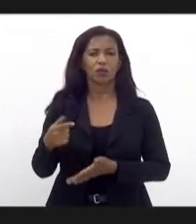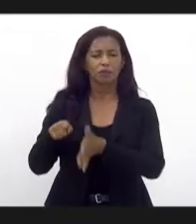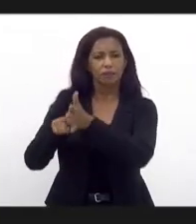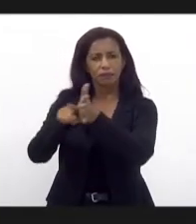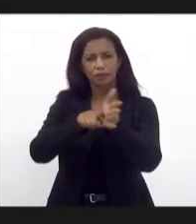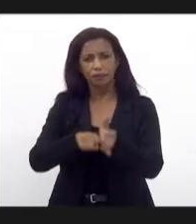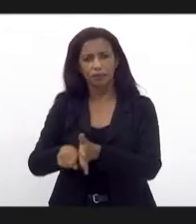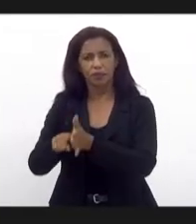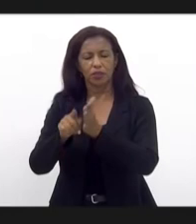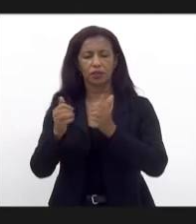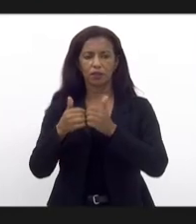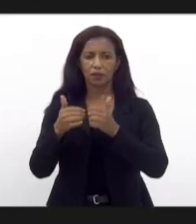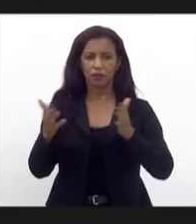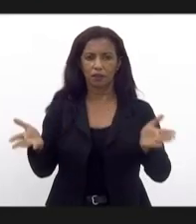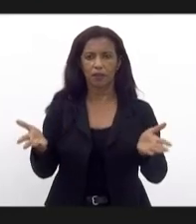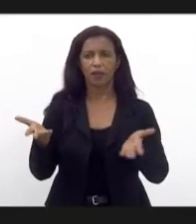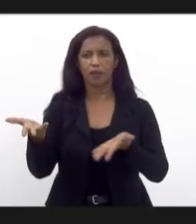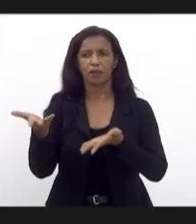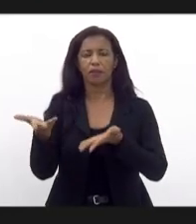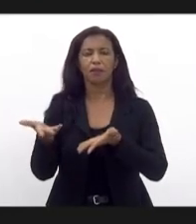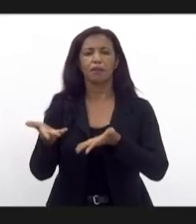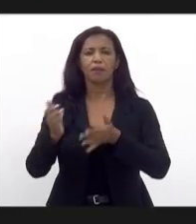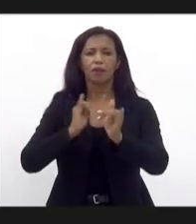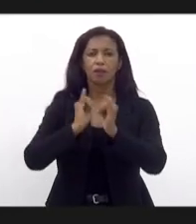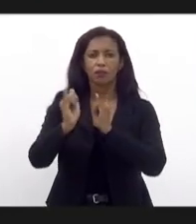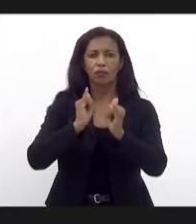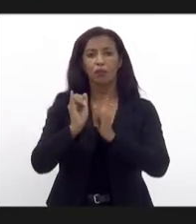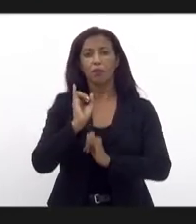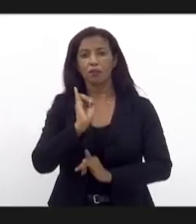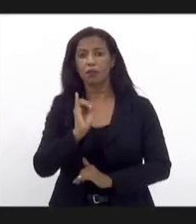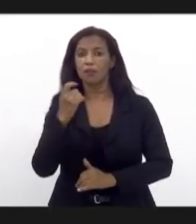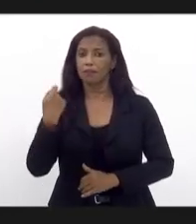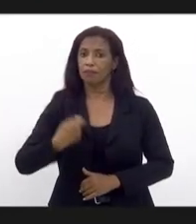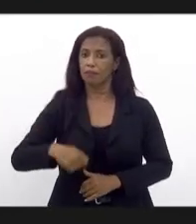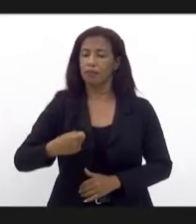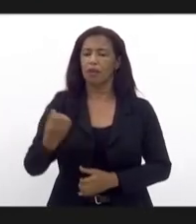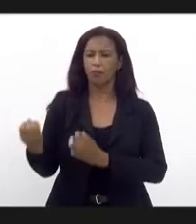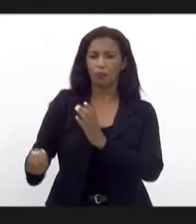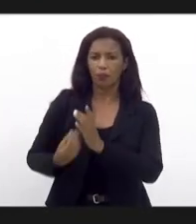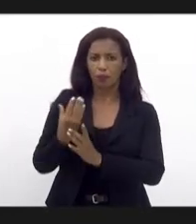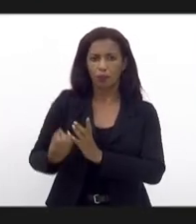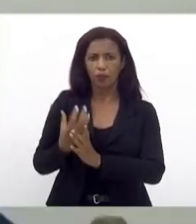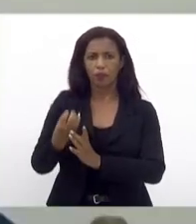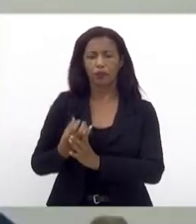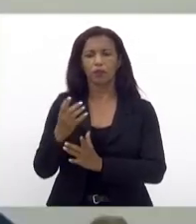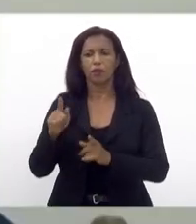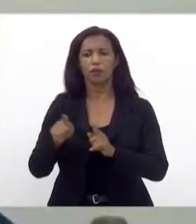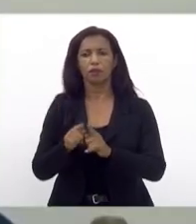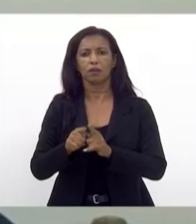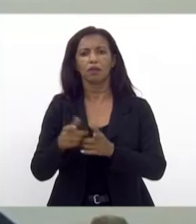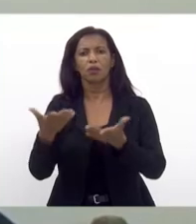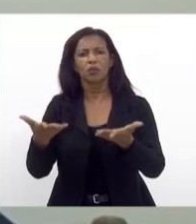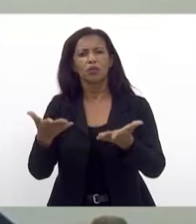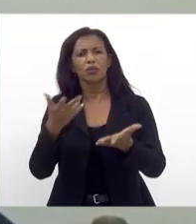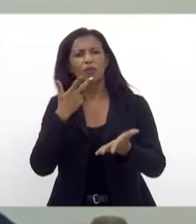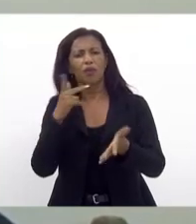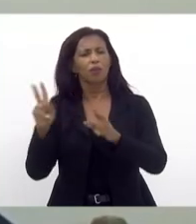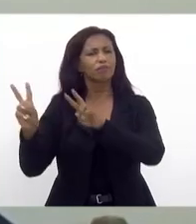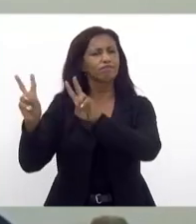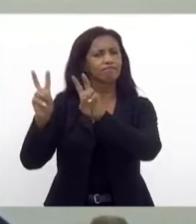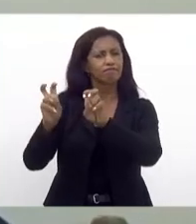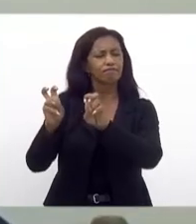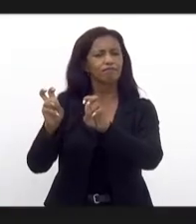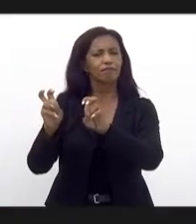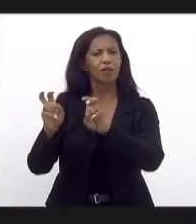Pesquisa está aberto para dados que se façam necessários, nós podemos produzir esses dados. Né? O senhor abordou aí,